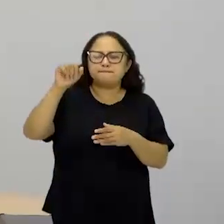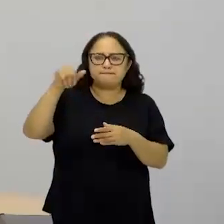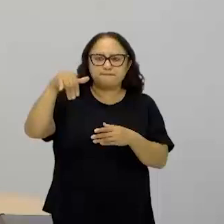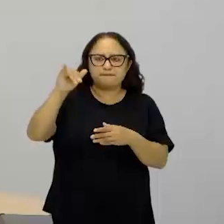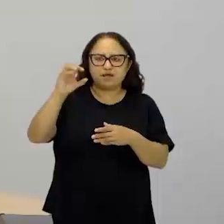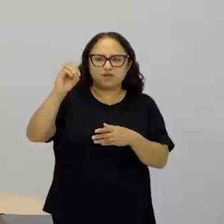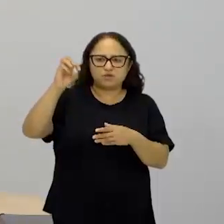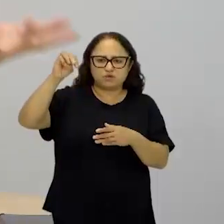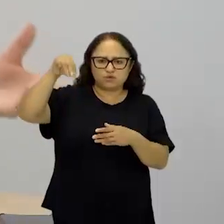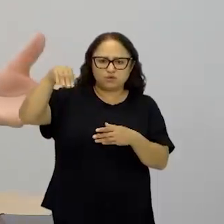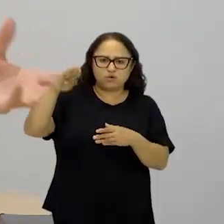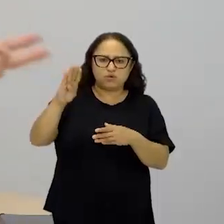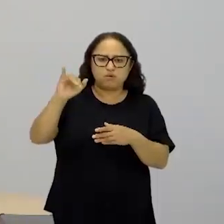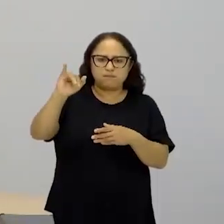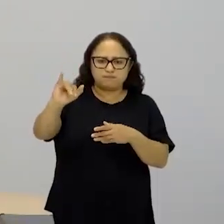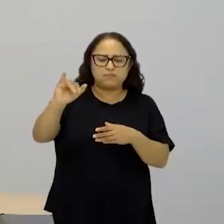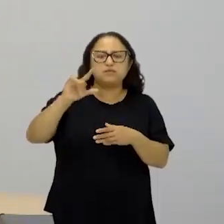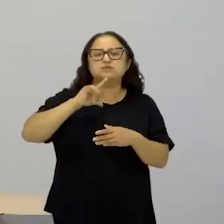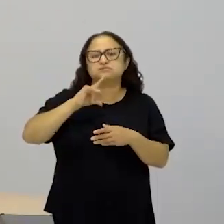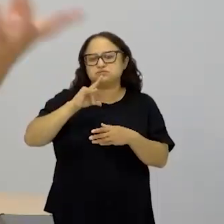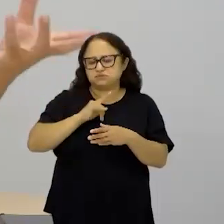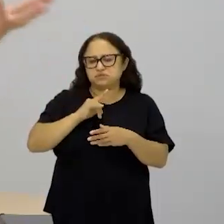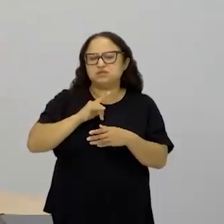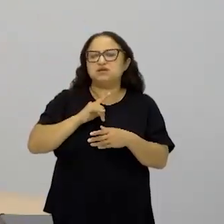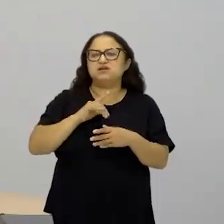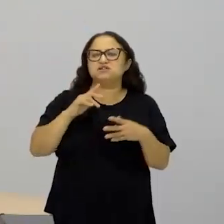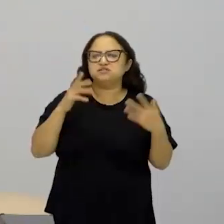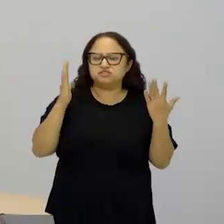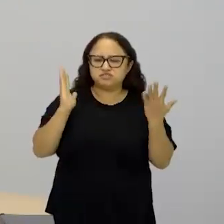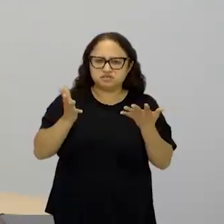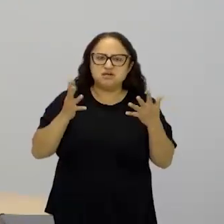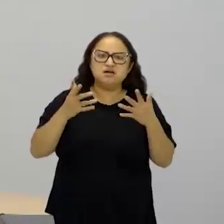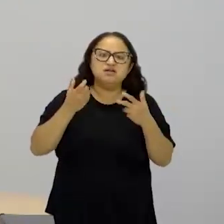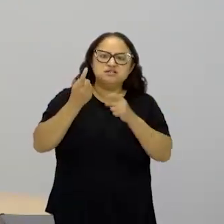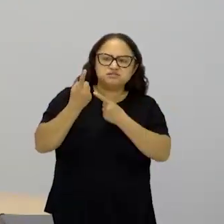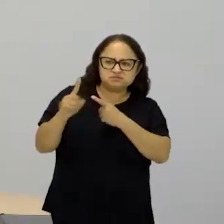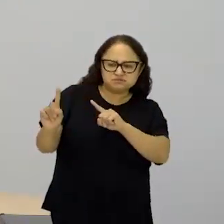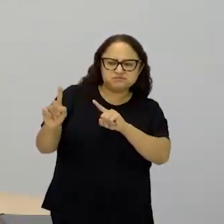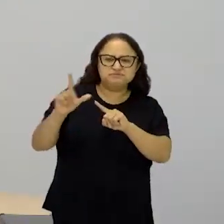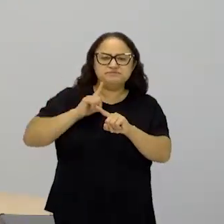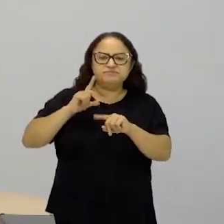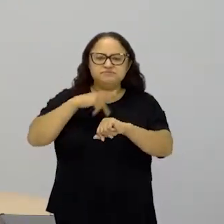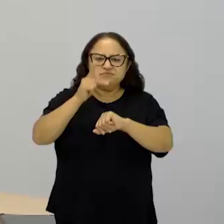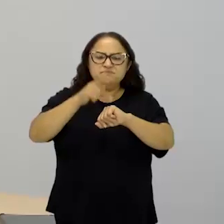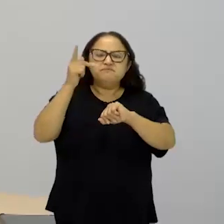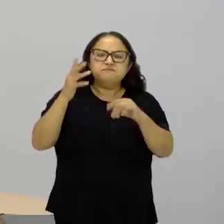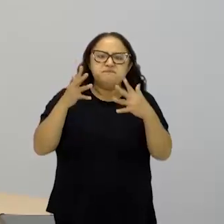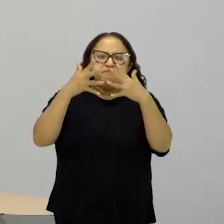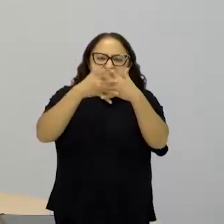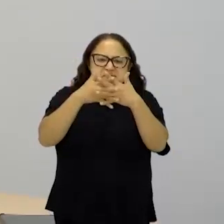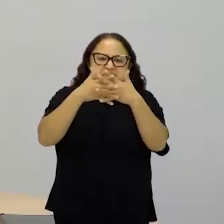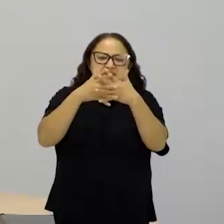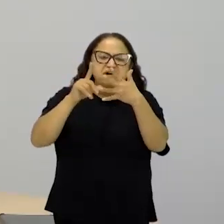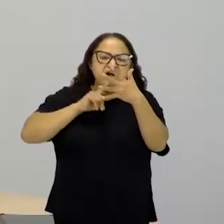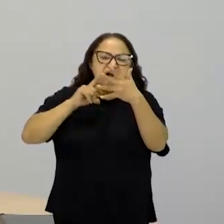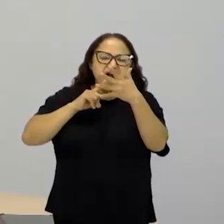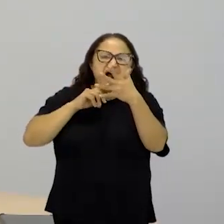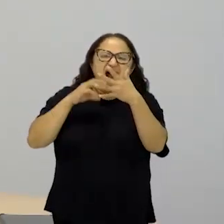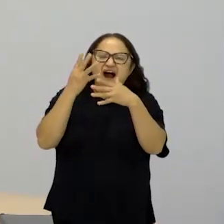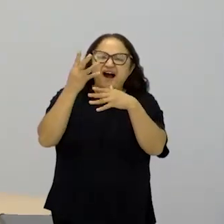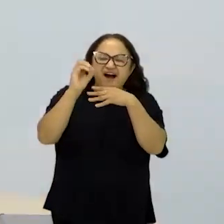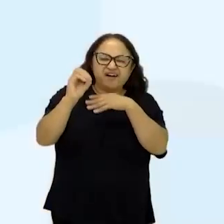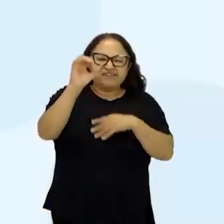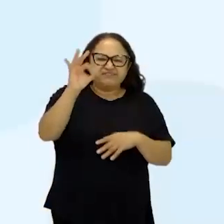vai contar muito essa história aí, né? Dessa resistência, a guerra civil. Então é um país bem complicado. Angola, 40% só falando